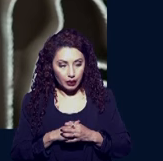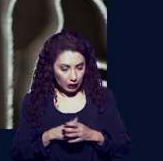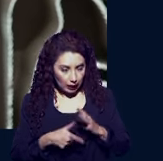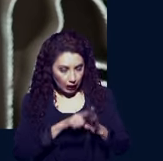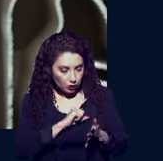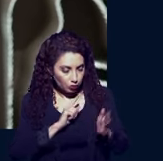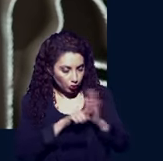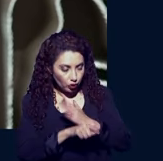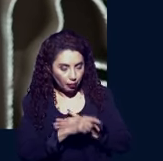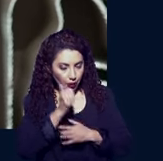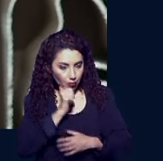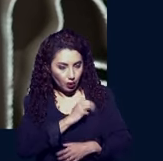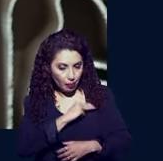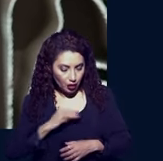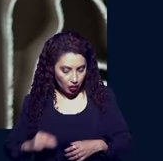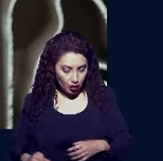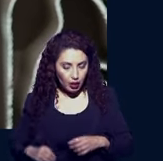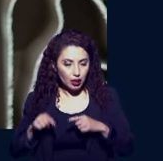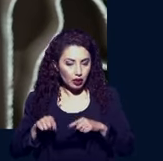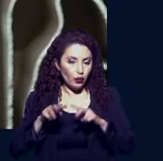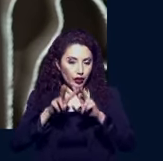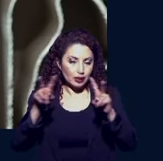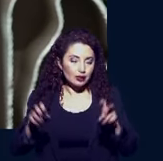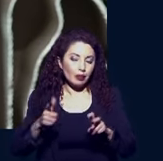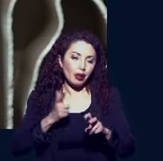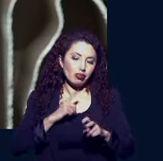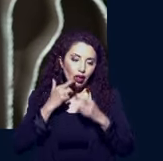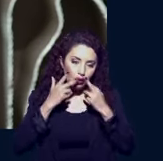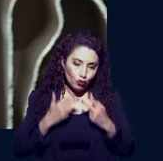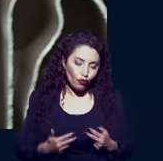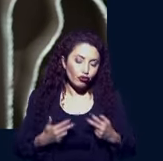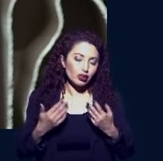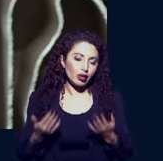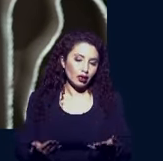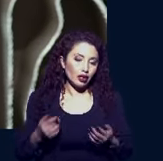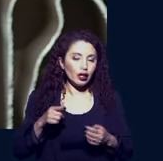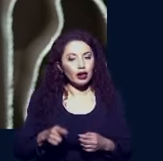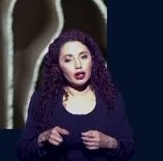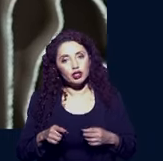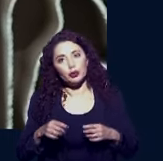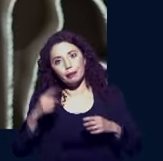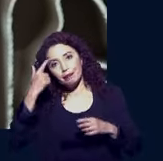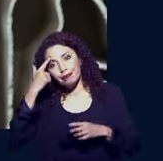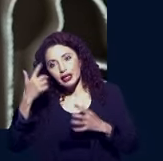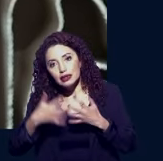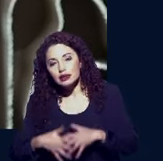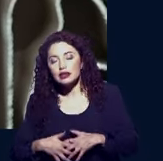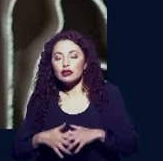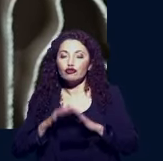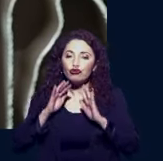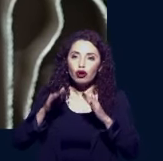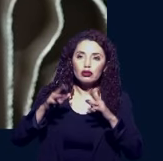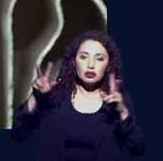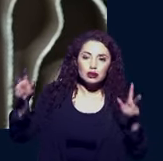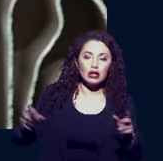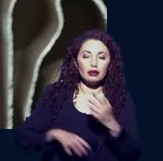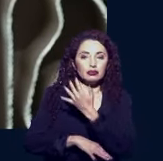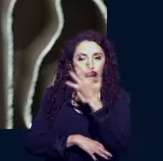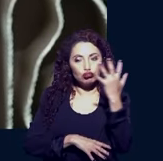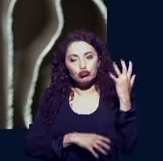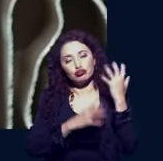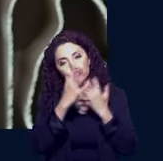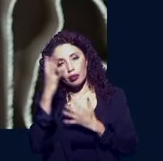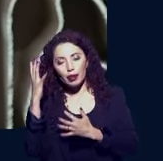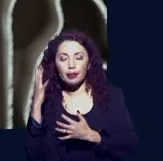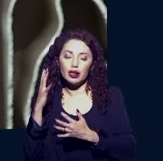ministra né esse tema ele ganhou contornos novos recentemente com essa questão envolvendo desmatamento e e outras questões correlatas